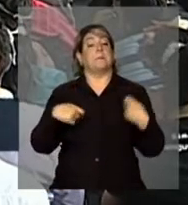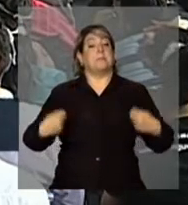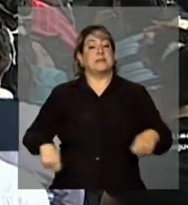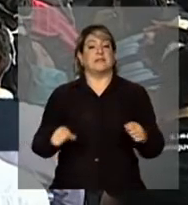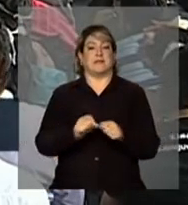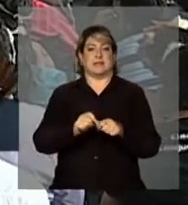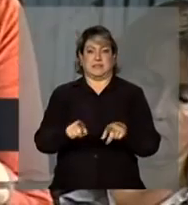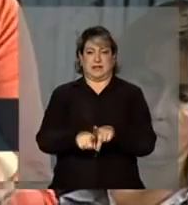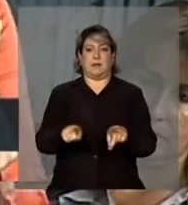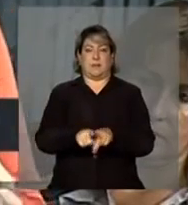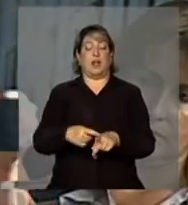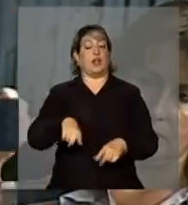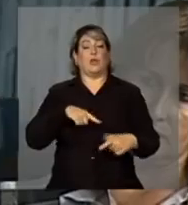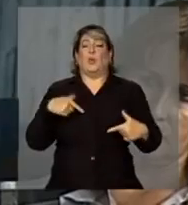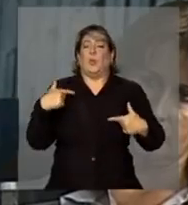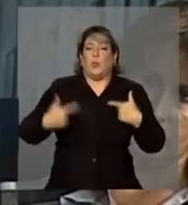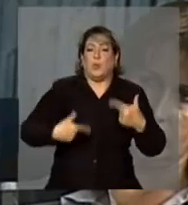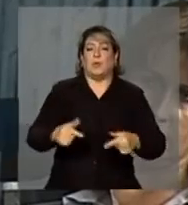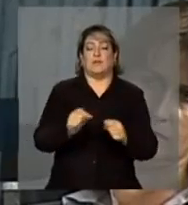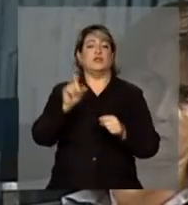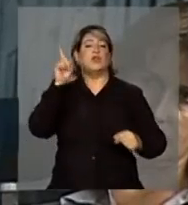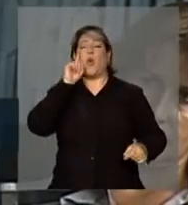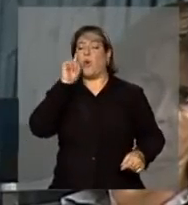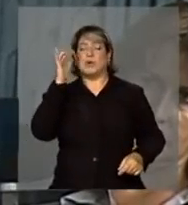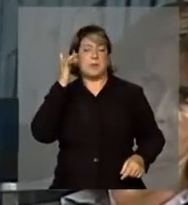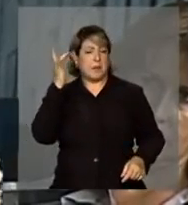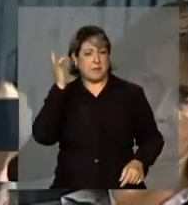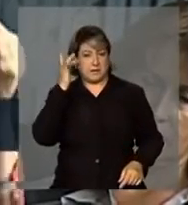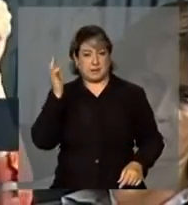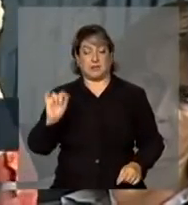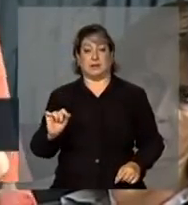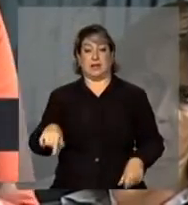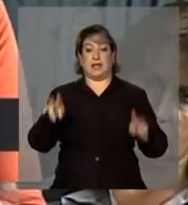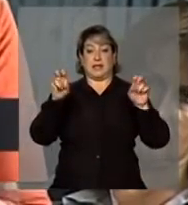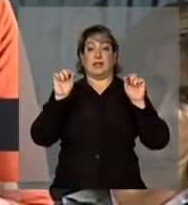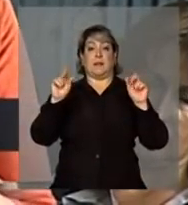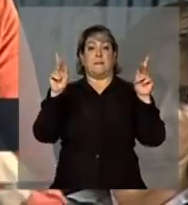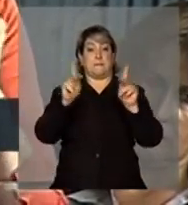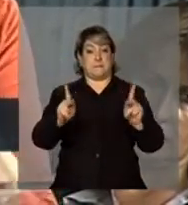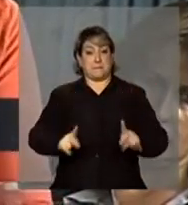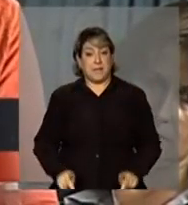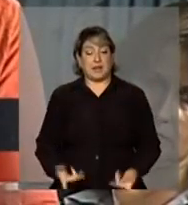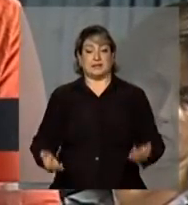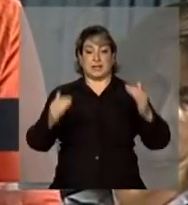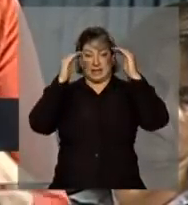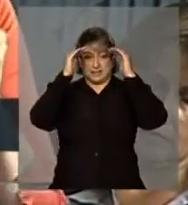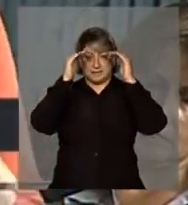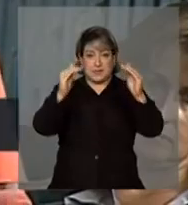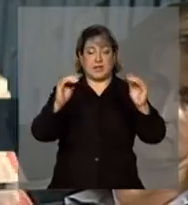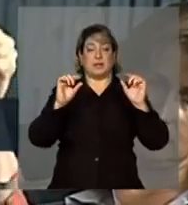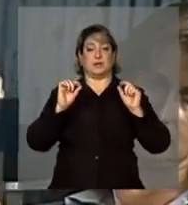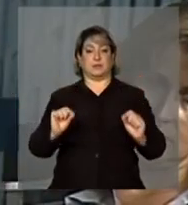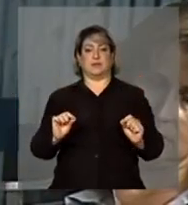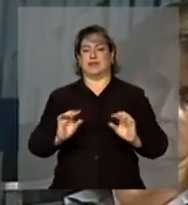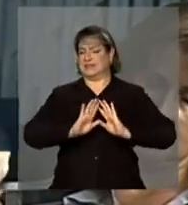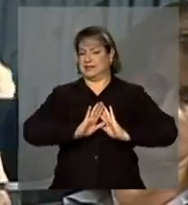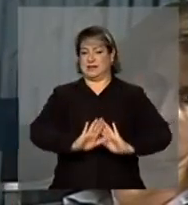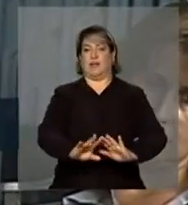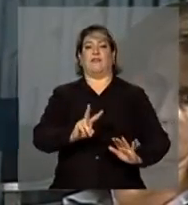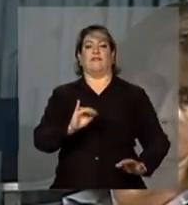fazer e que estamos lutando para fazer todos os dias. O tema da paz, do respeito, da não